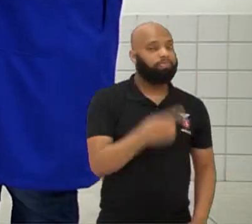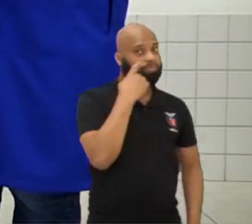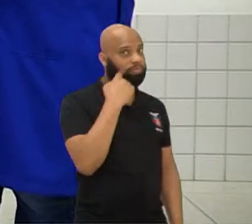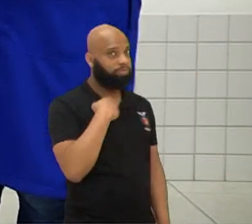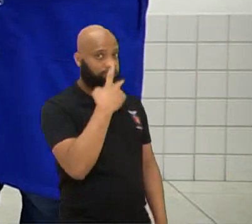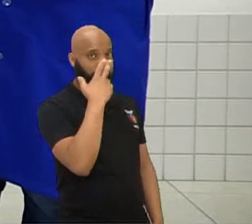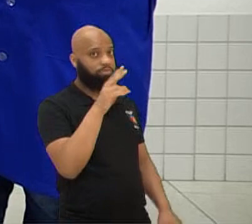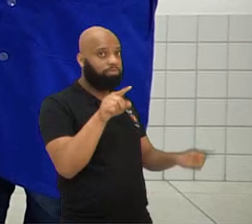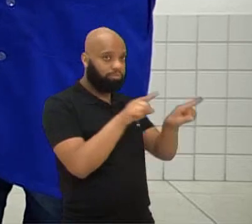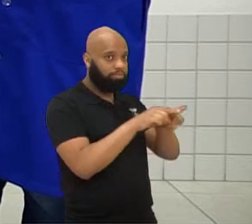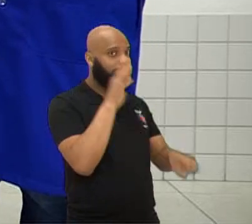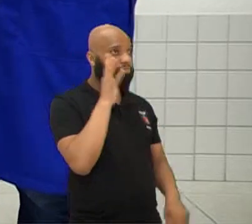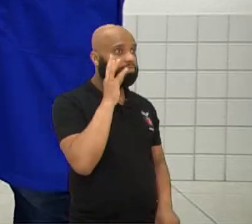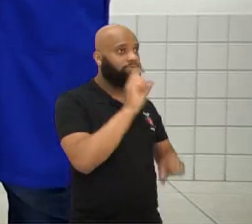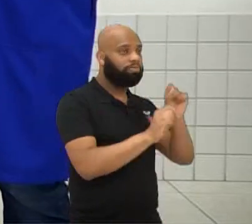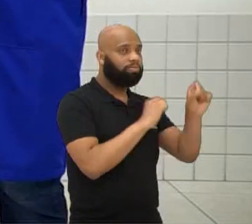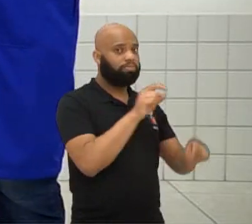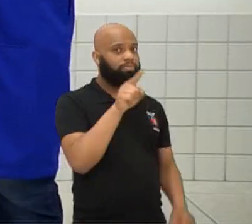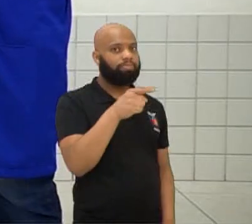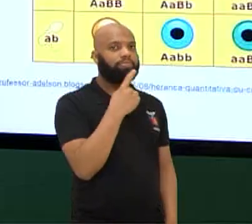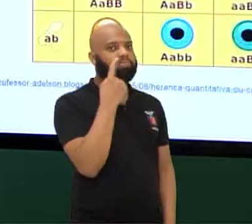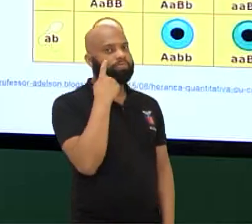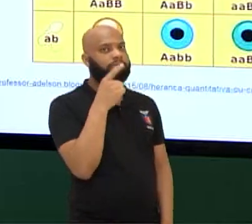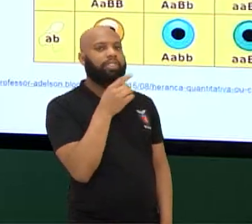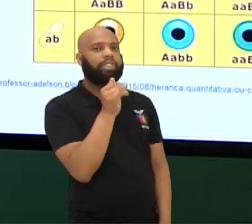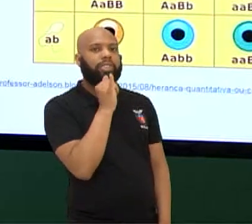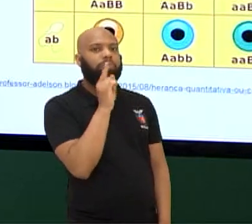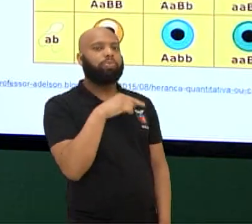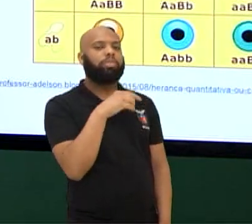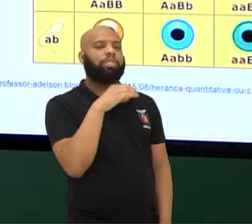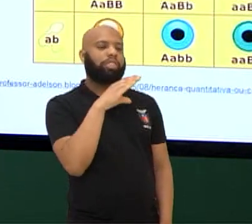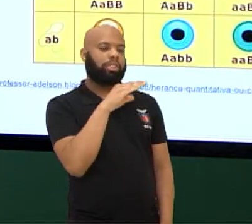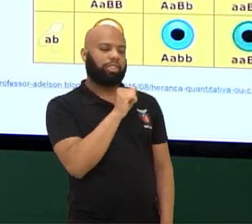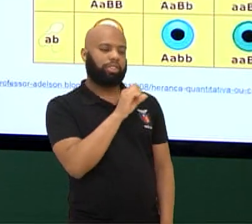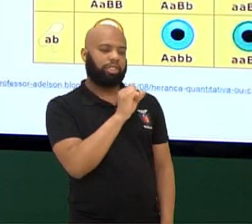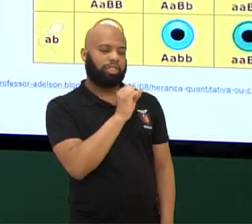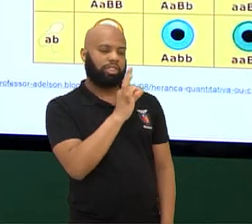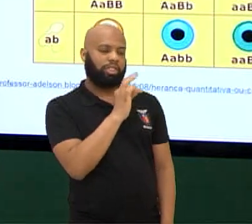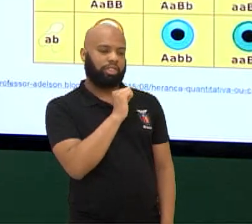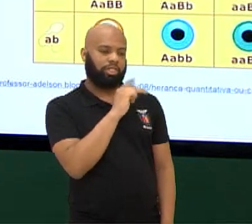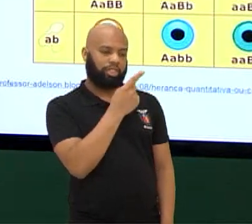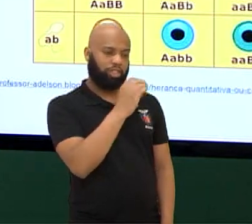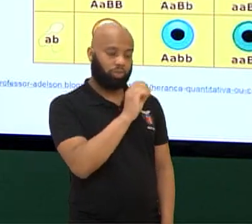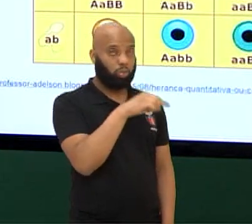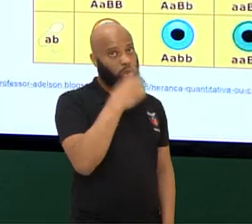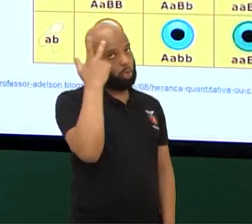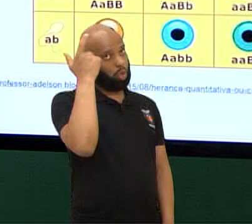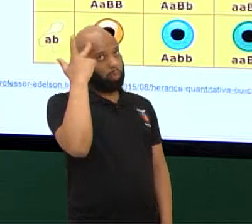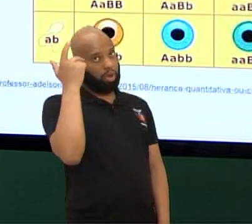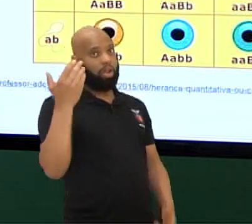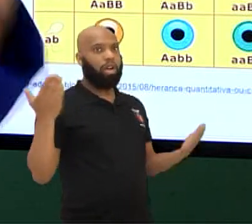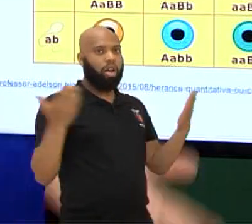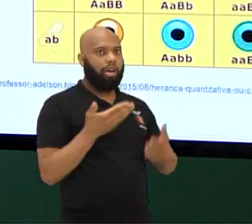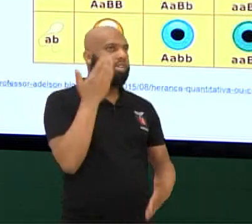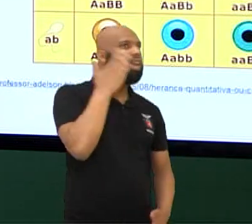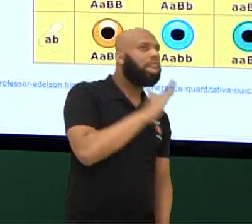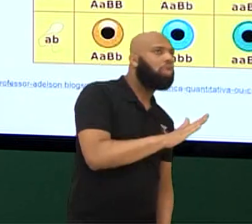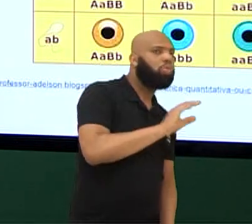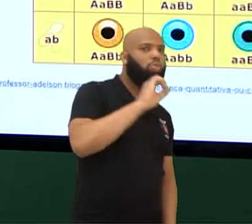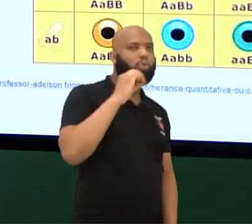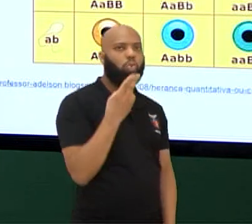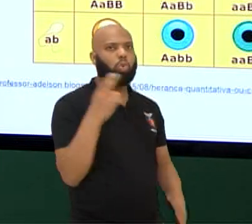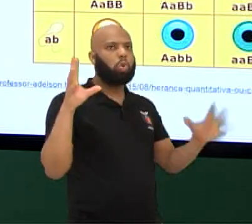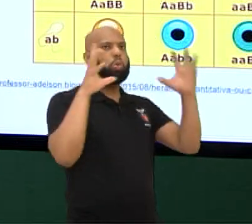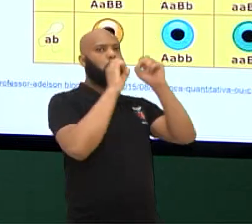bacana desse contexto ali. Então você vai ter que o olho castanho, por exemplo, é um olho mais normal de você ter, do que um olho extremamente azul ou um olho